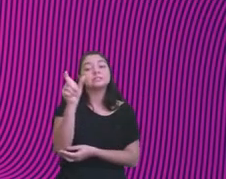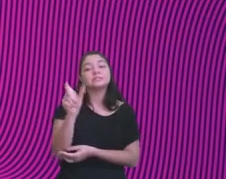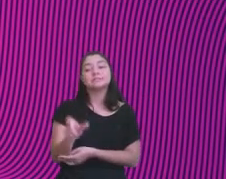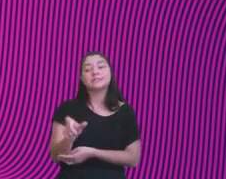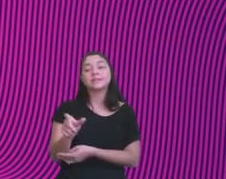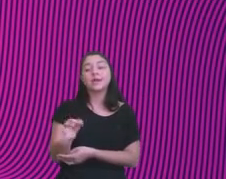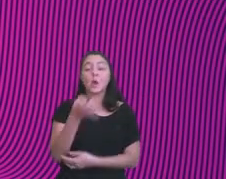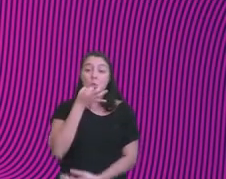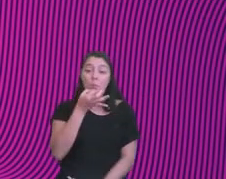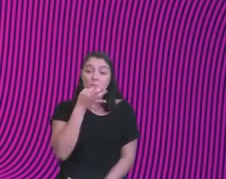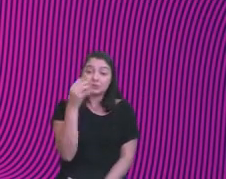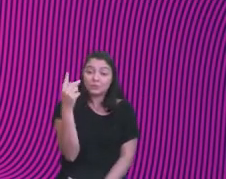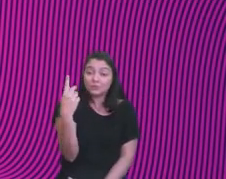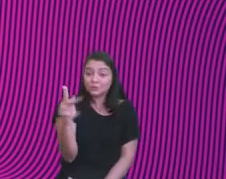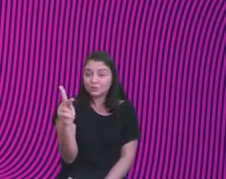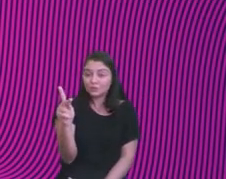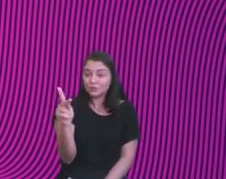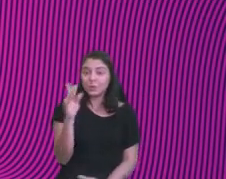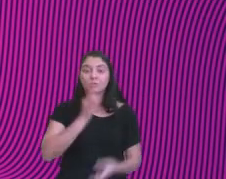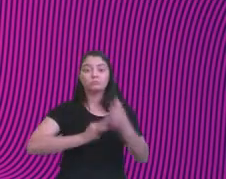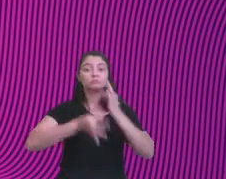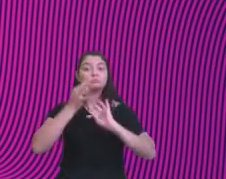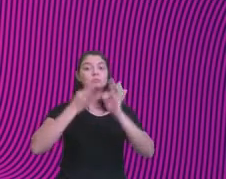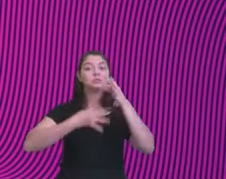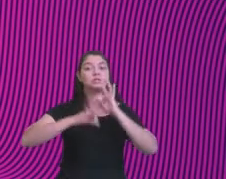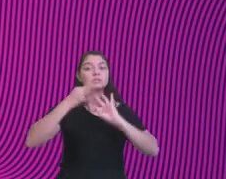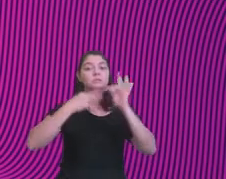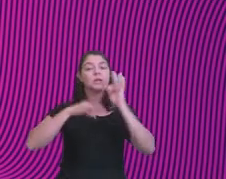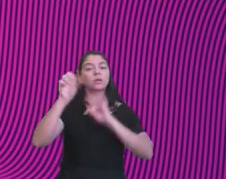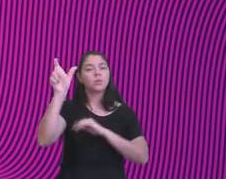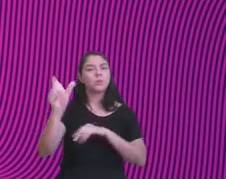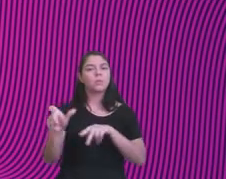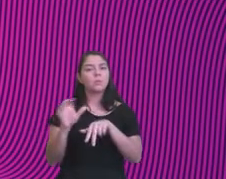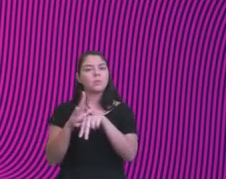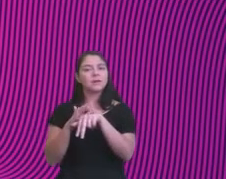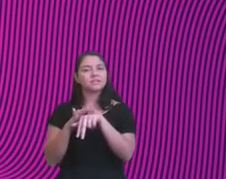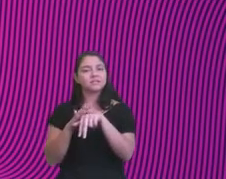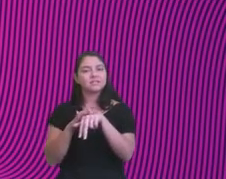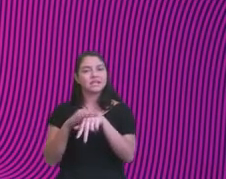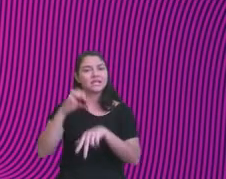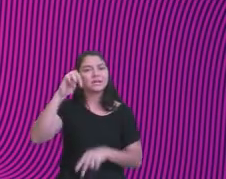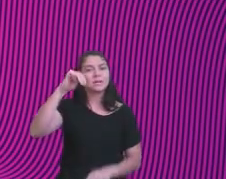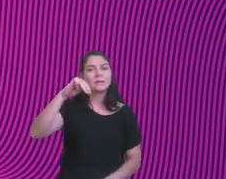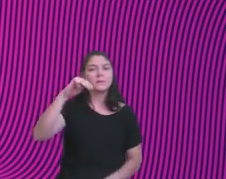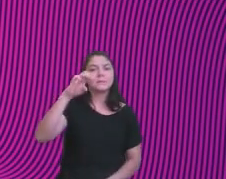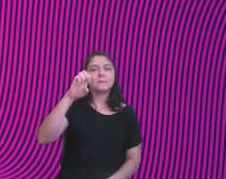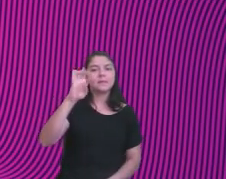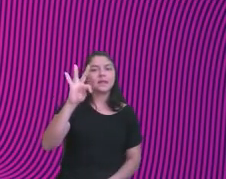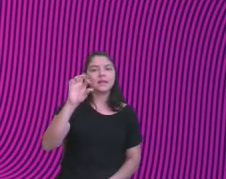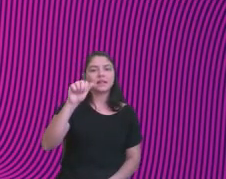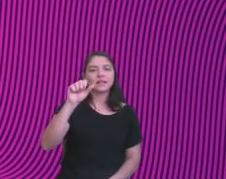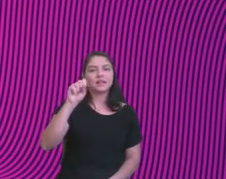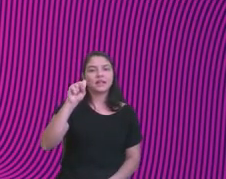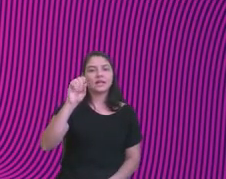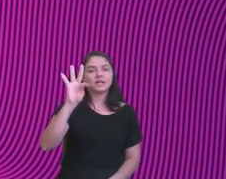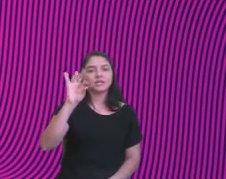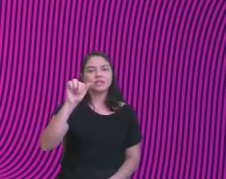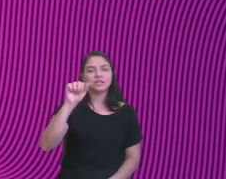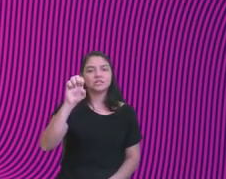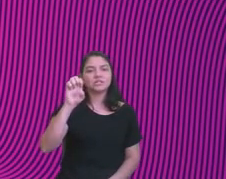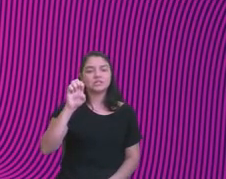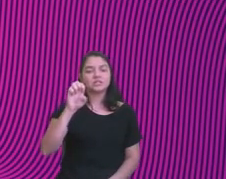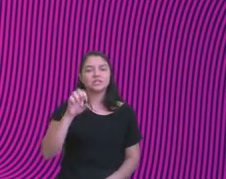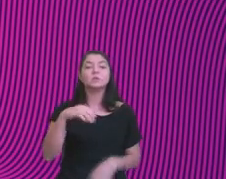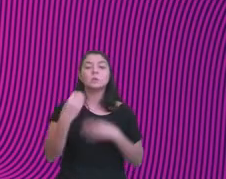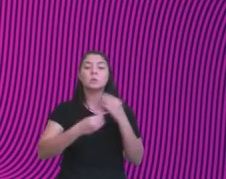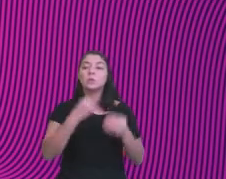encadeamento do tratamento para esse paciente com metástase sincrônica, com